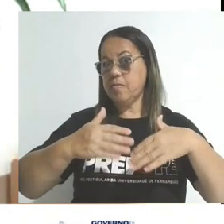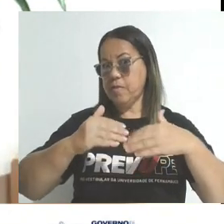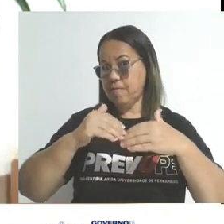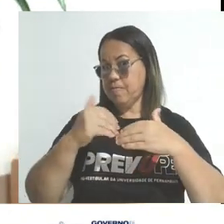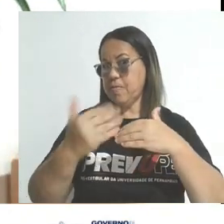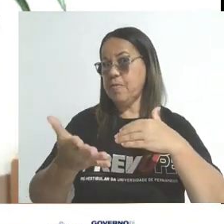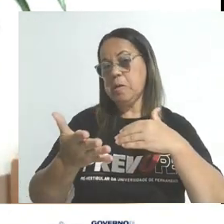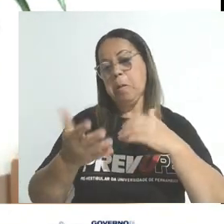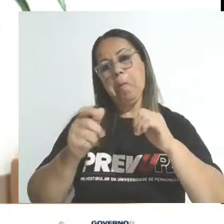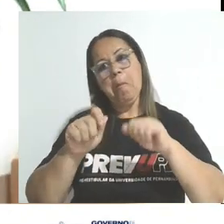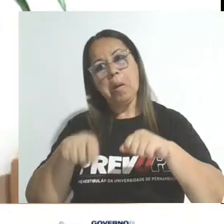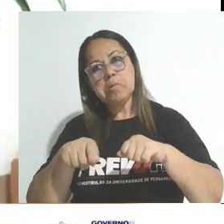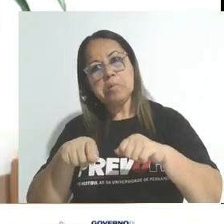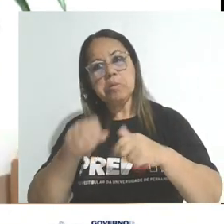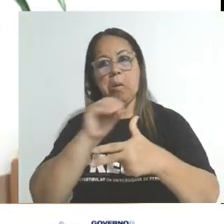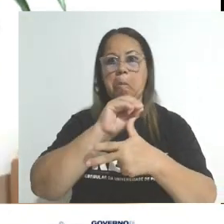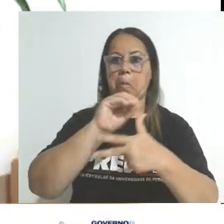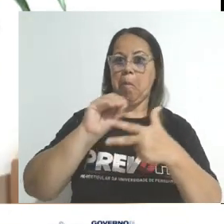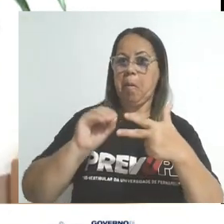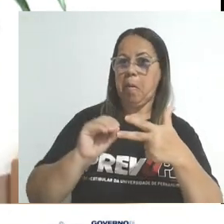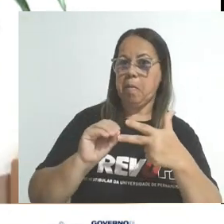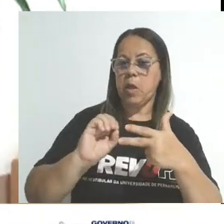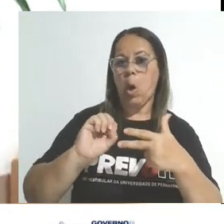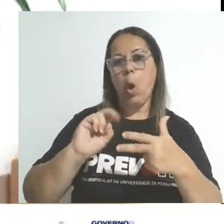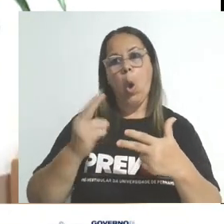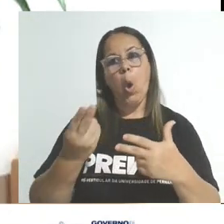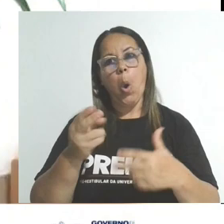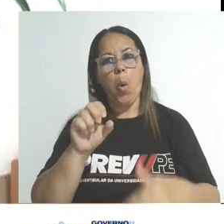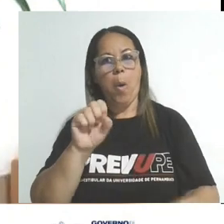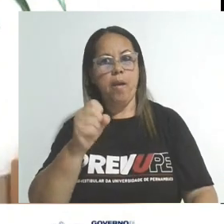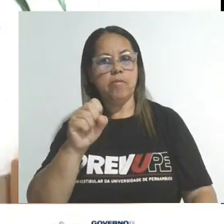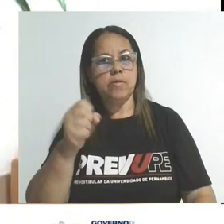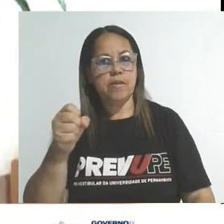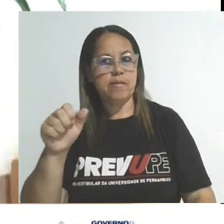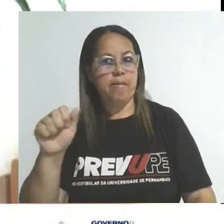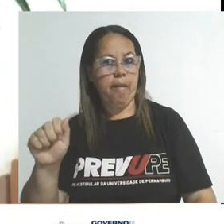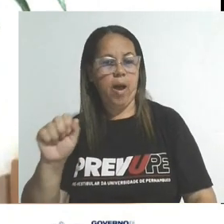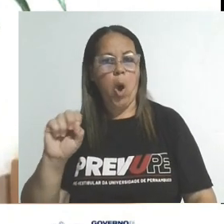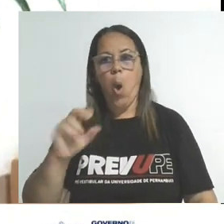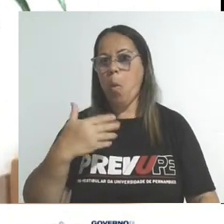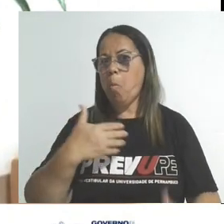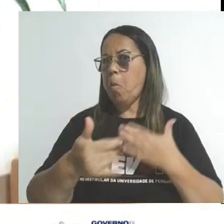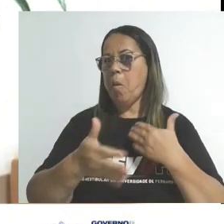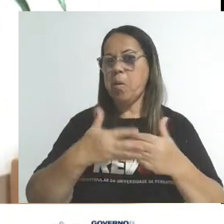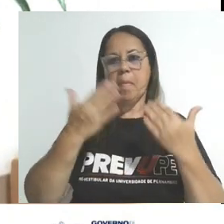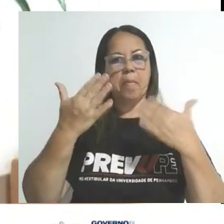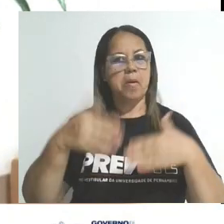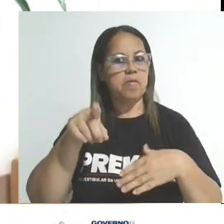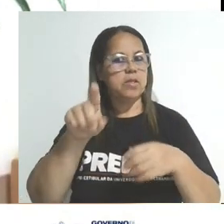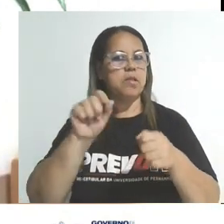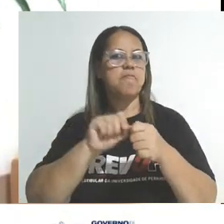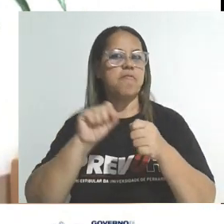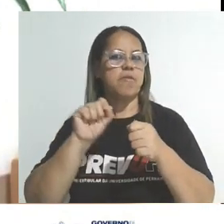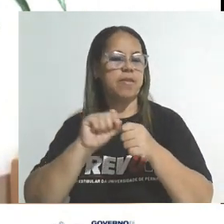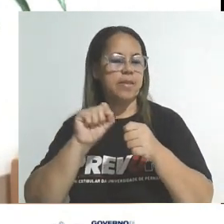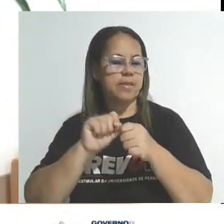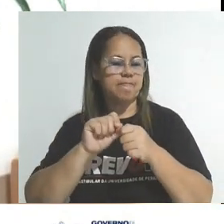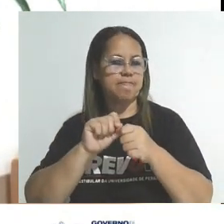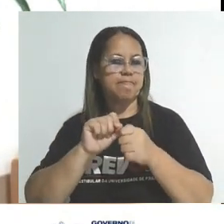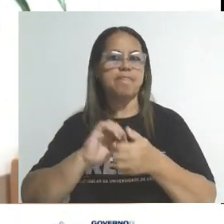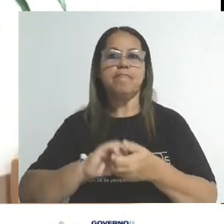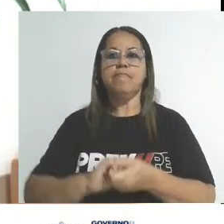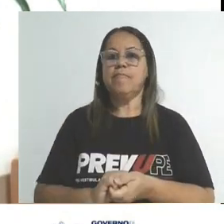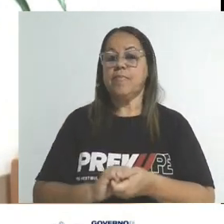exames externos, seja ela Enem, seja ela algum seriado ou qualquer uma outra avaliação externa que você, cara aluno,